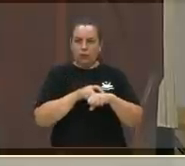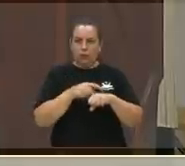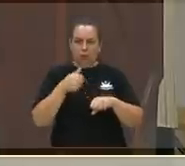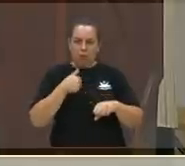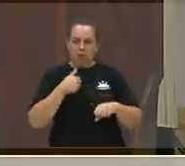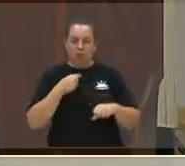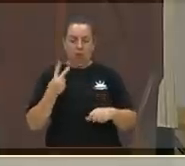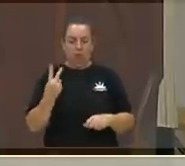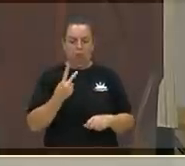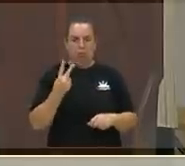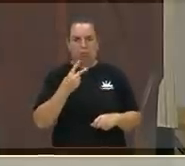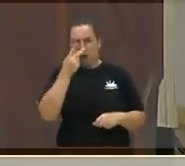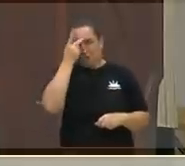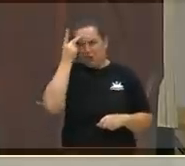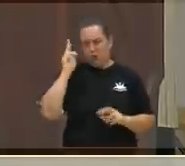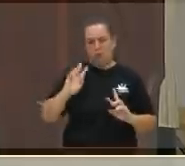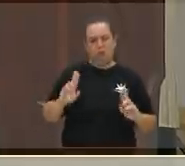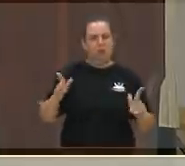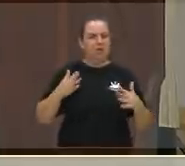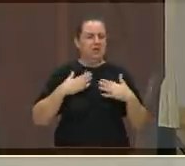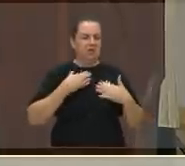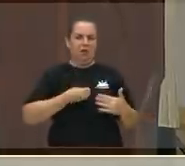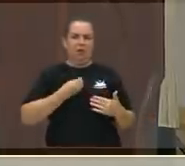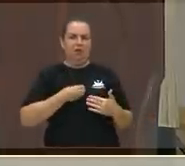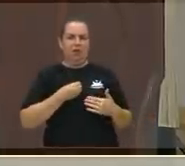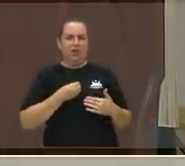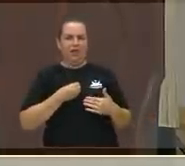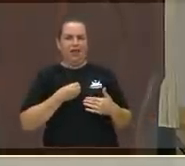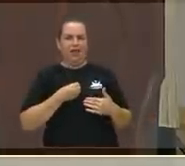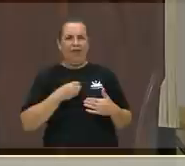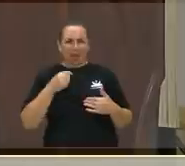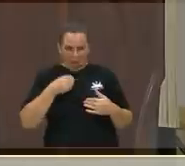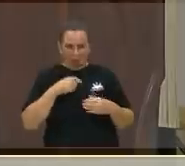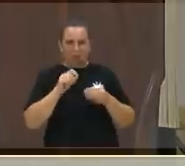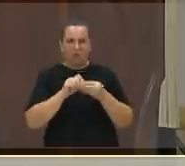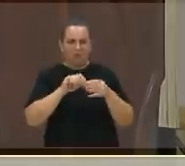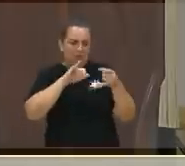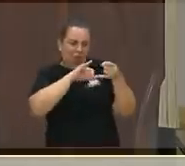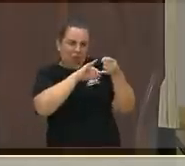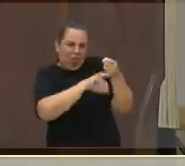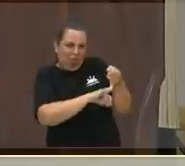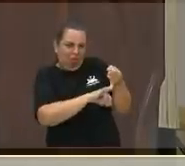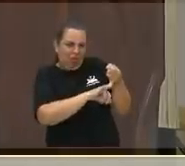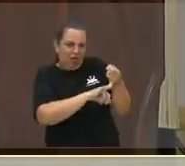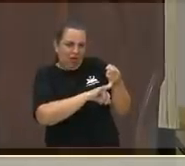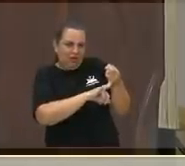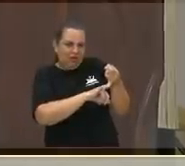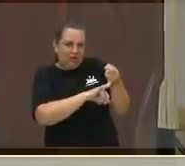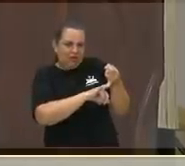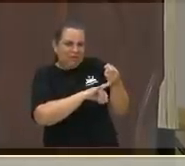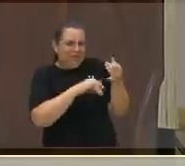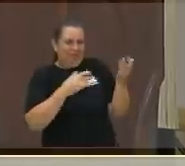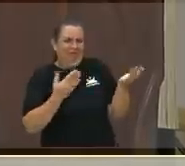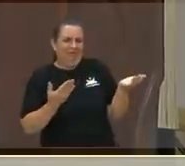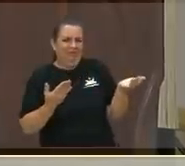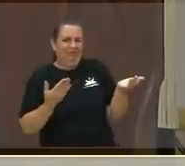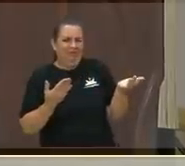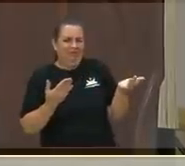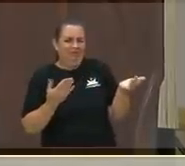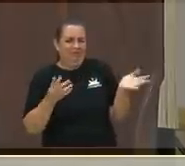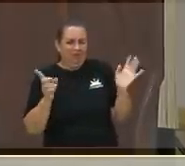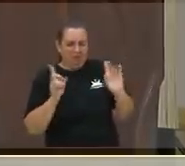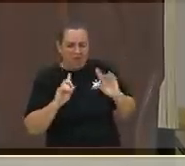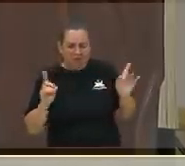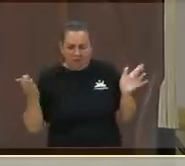eu cometi adultério não é uma questão de hoje é devida a quem fala de confissão da vida inteira